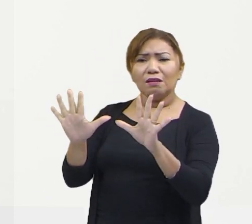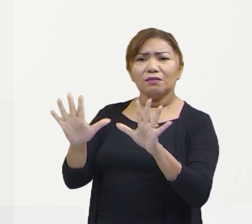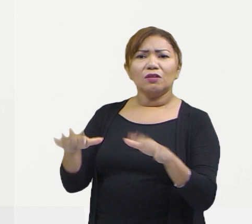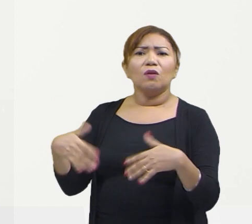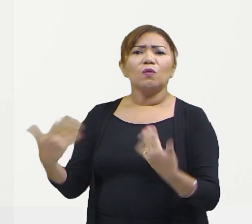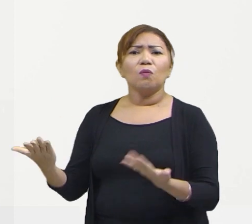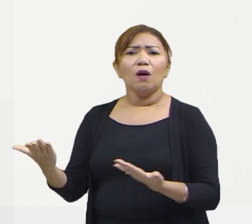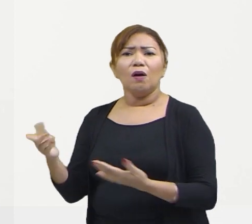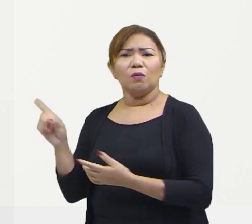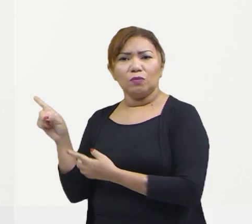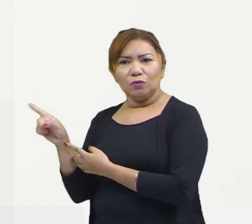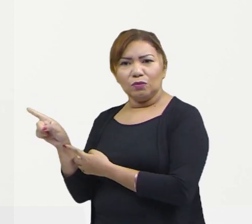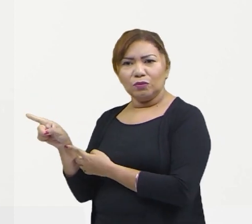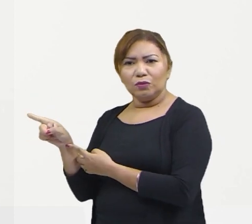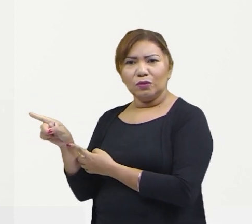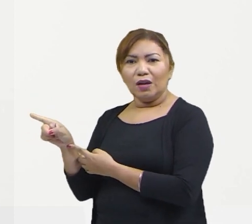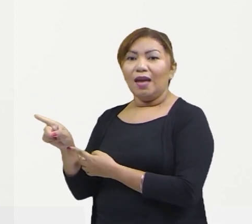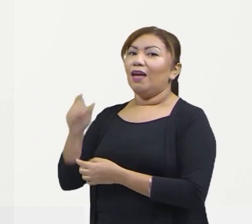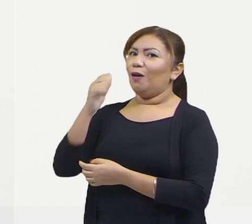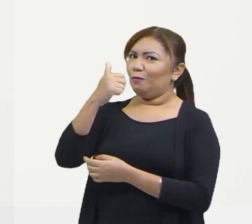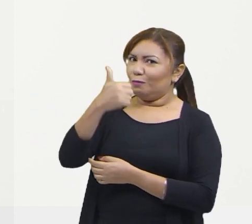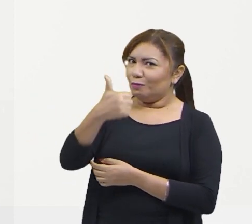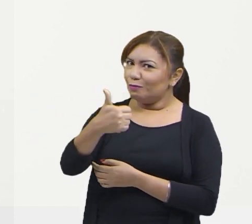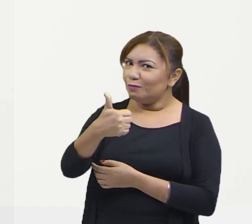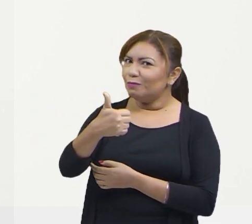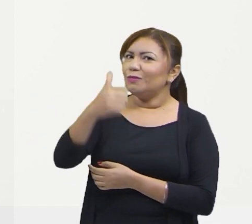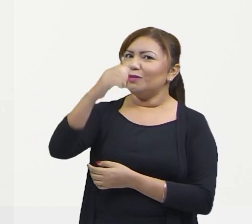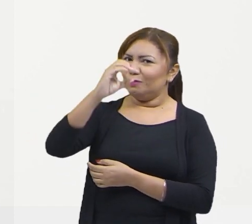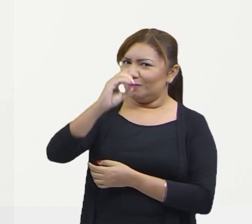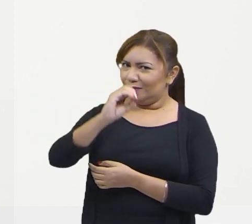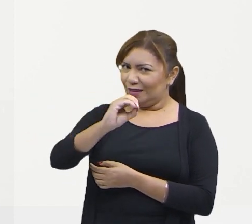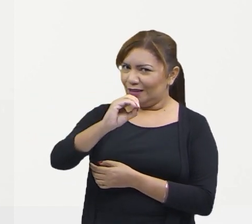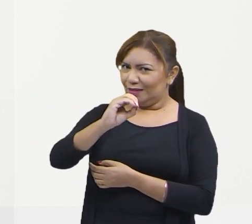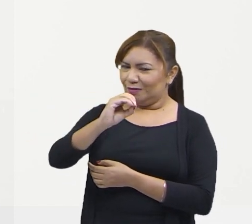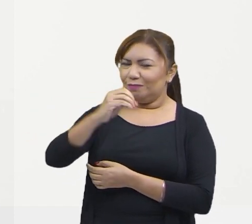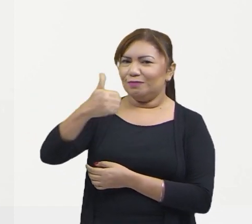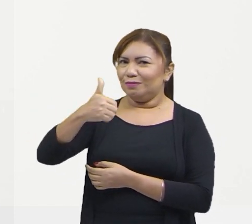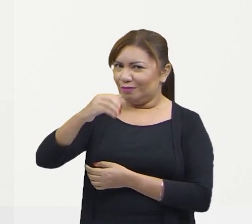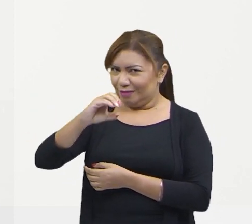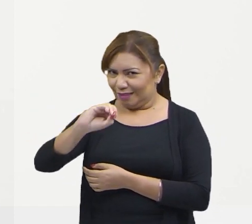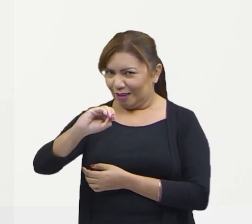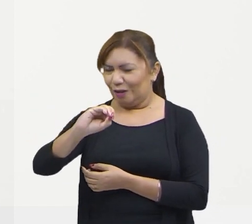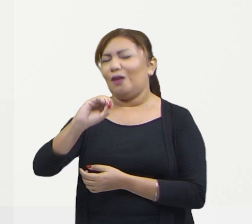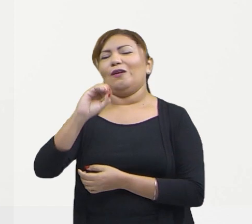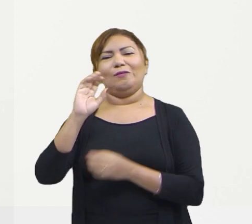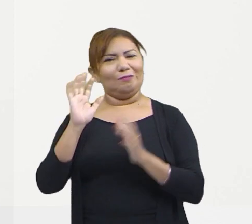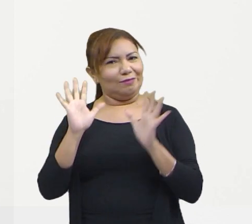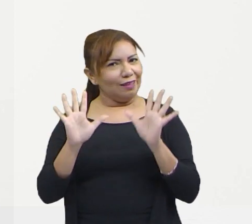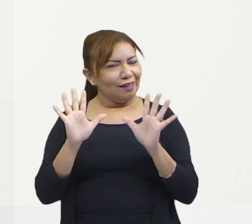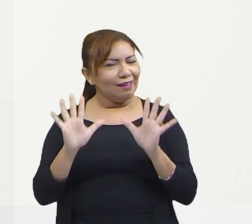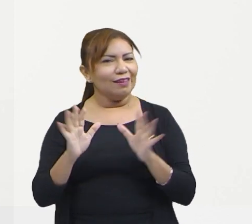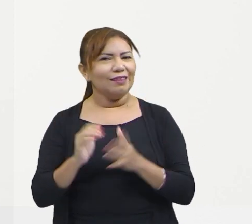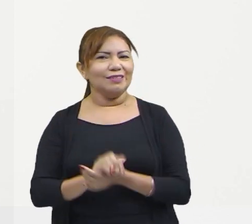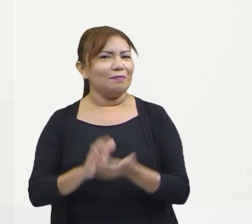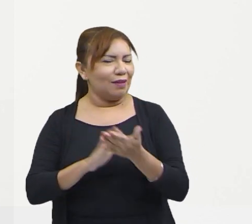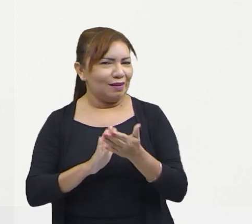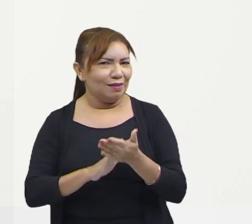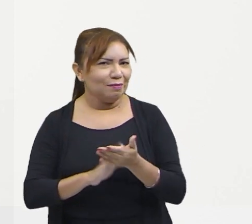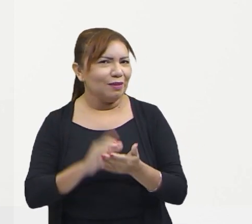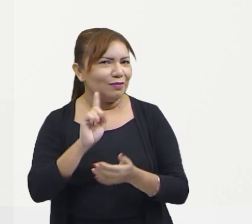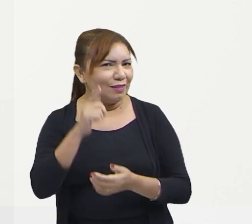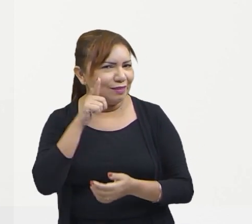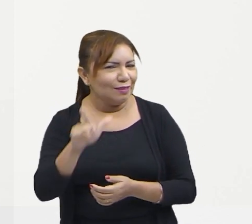número 1. E o número 0 forma o número 10. Parabéns para